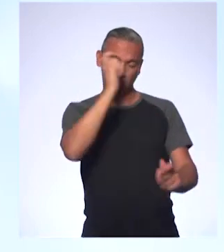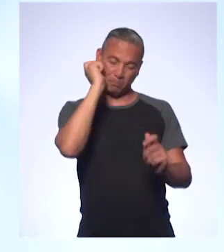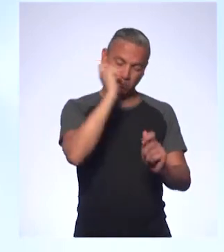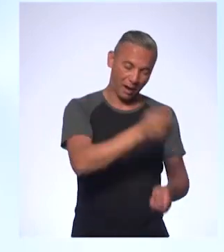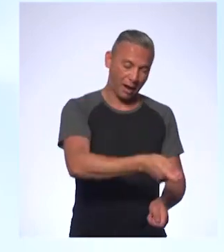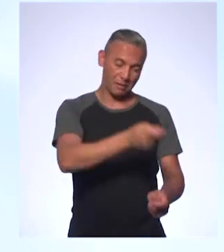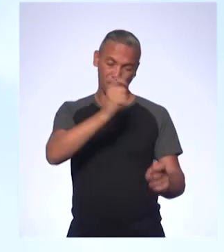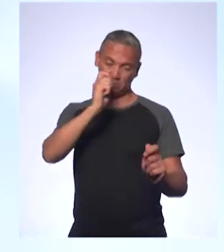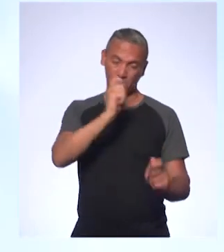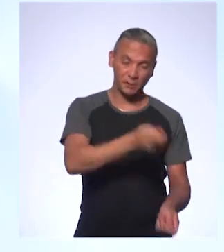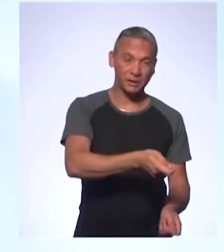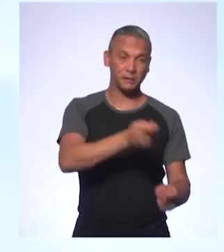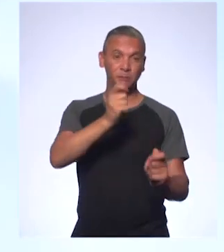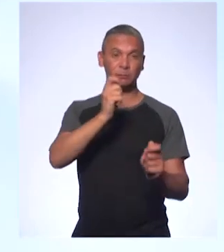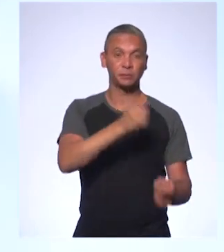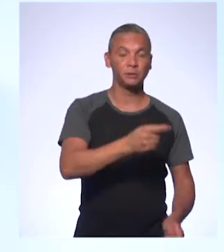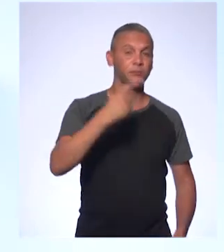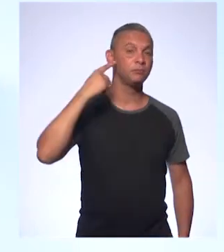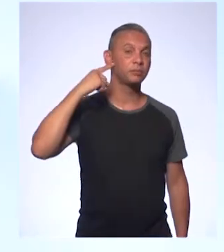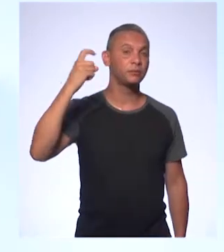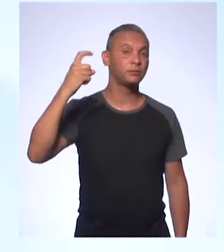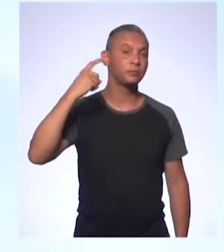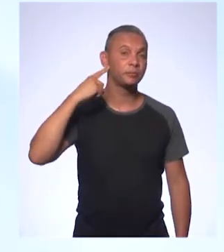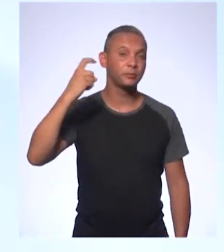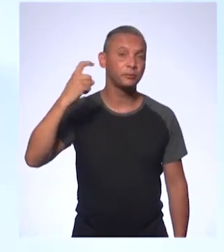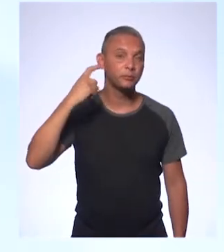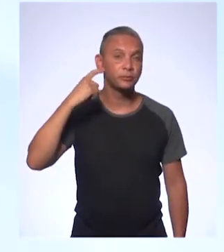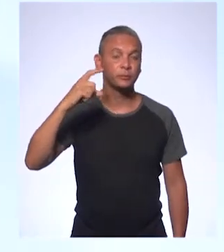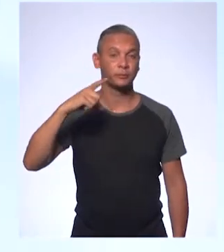pim, todo momento o profissional